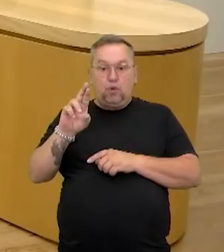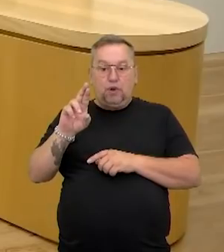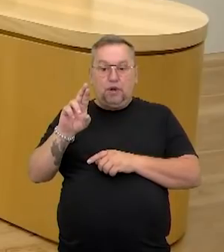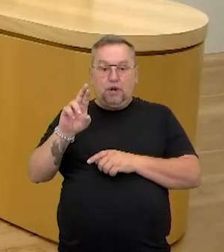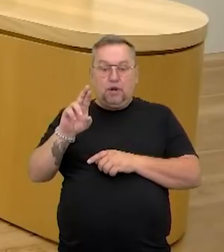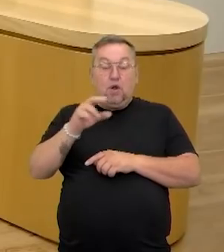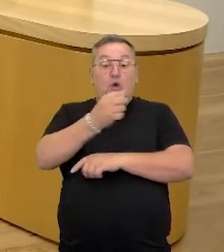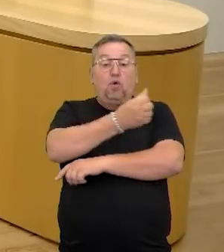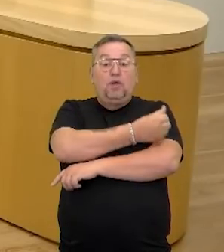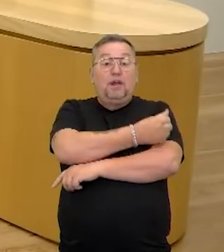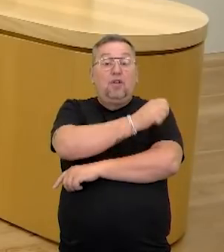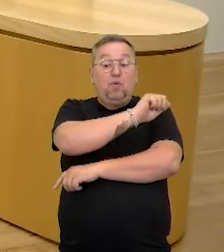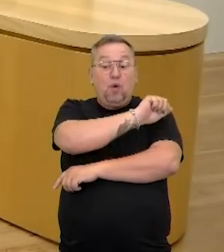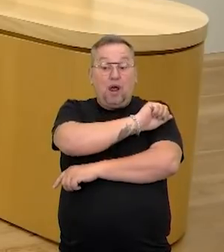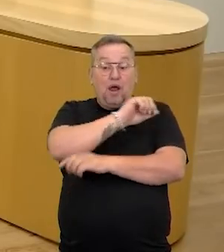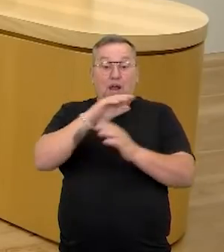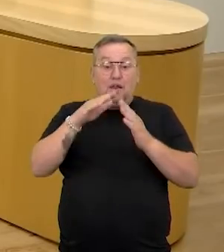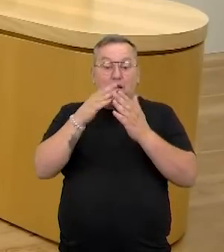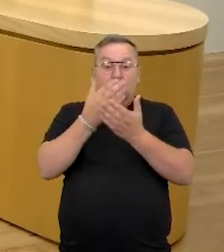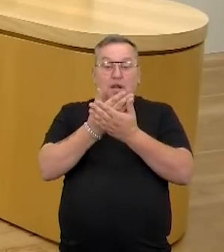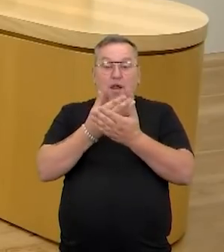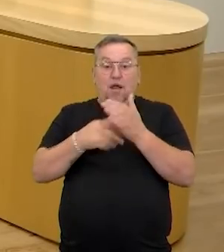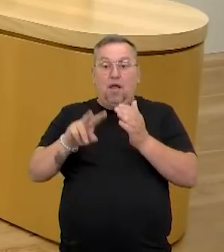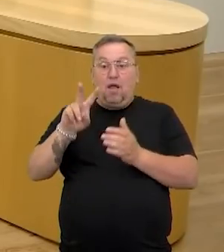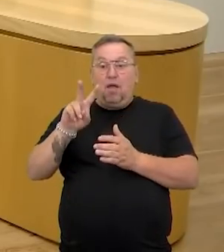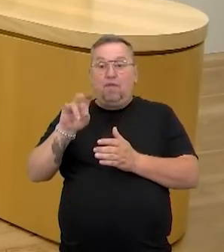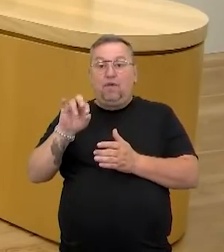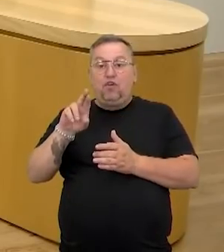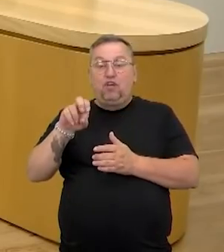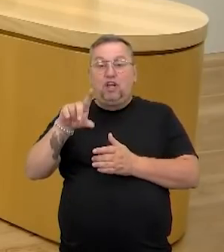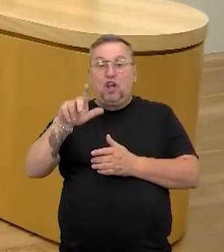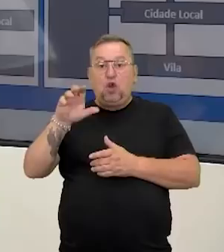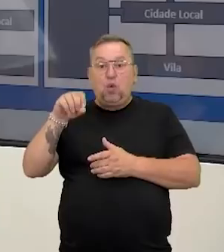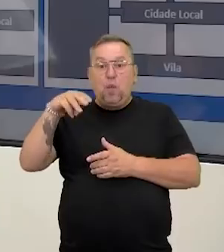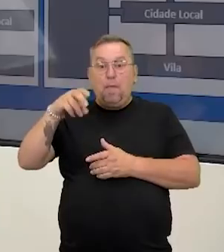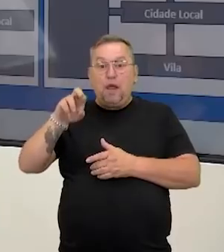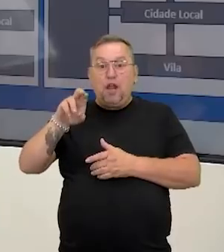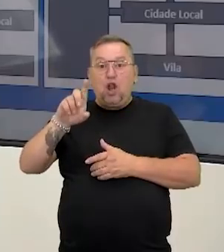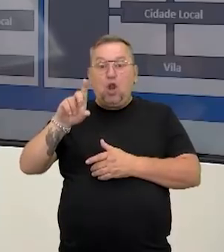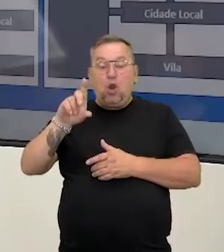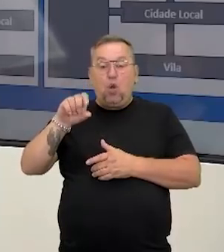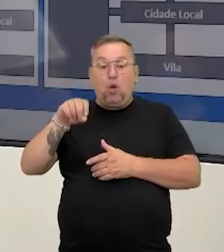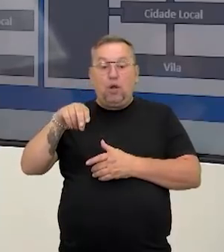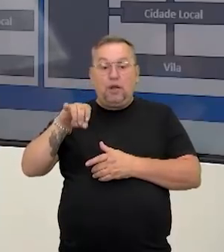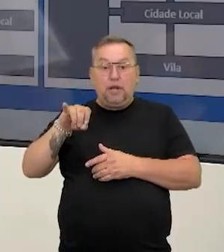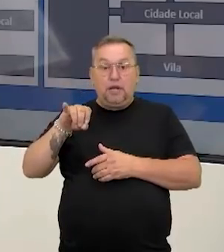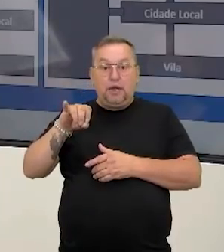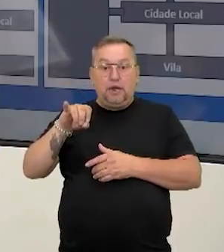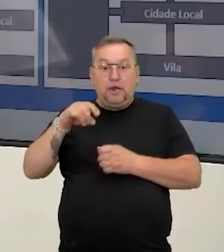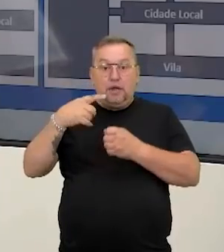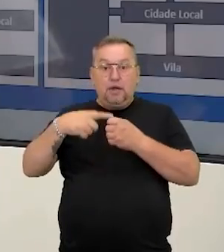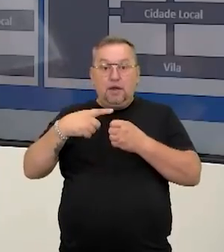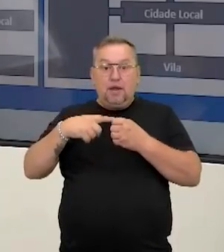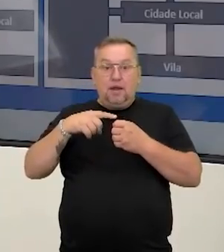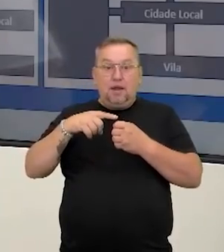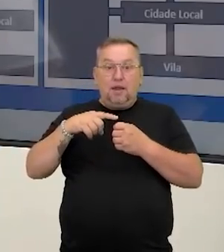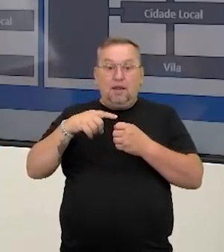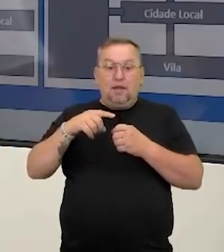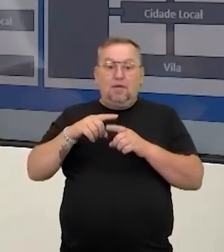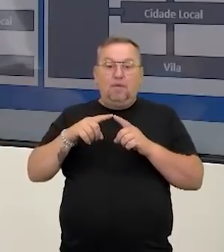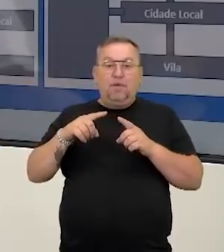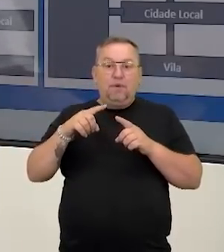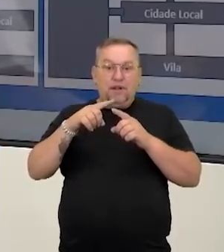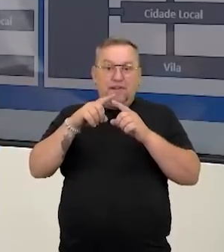Wiesel, do 6º A da Escola Virgínio Meloni, né? Essa escola fica na cidade de Santa Rosa